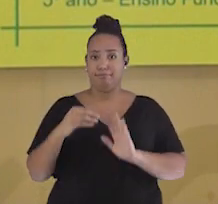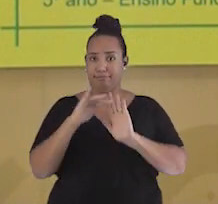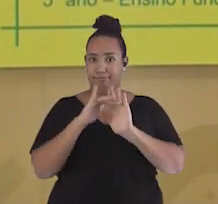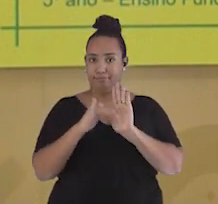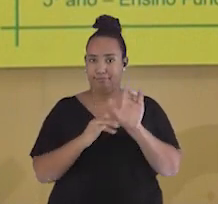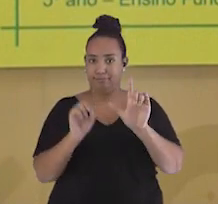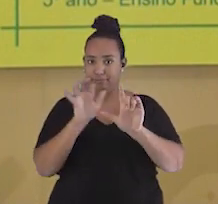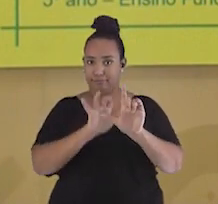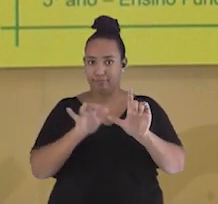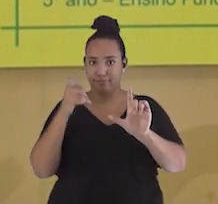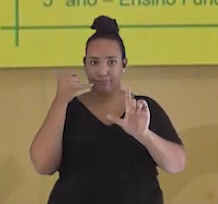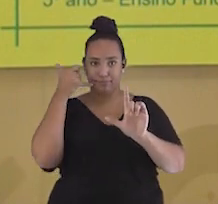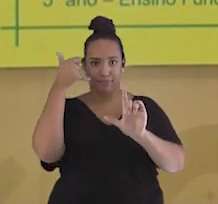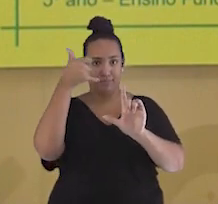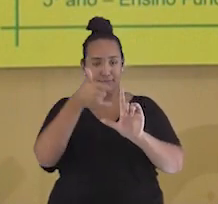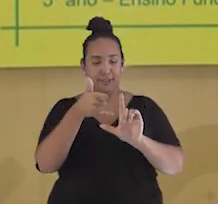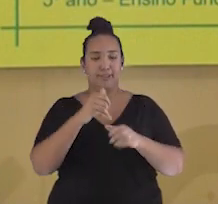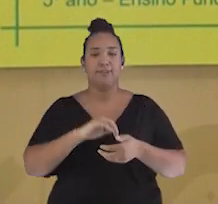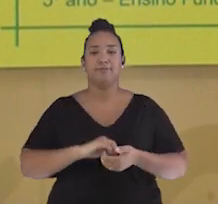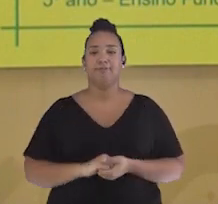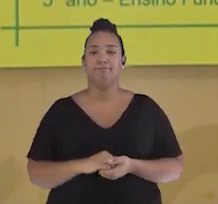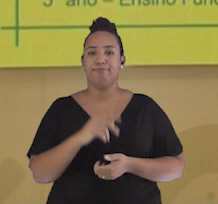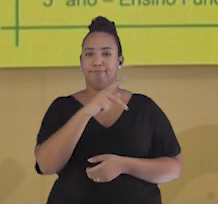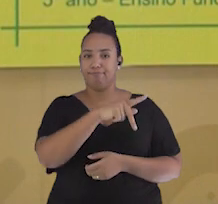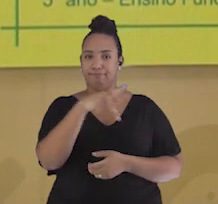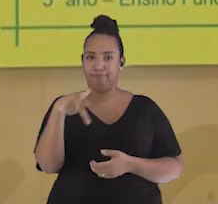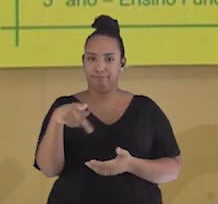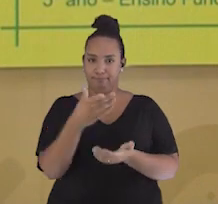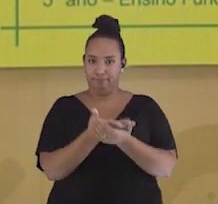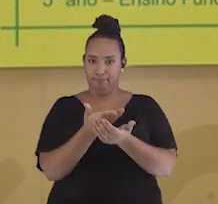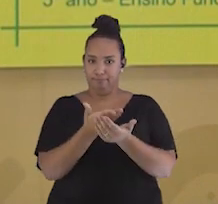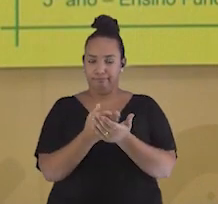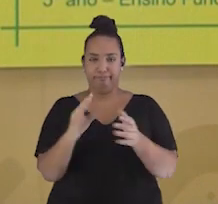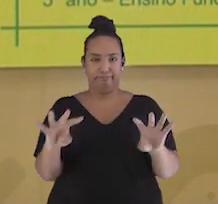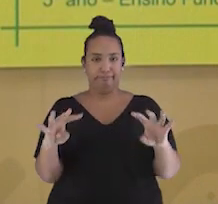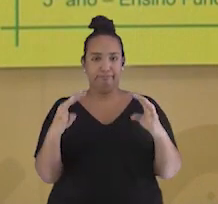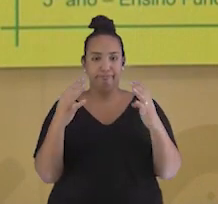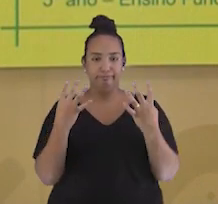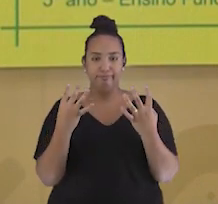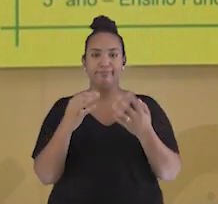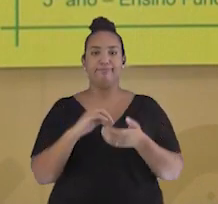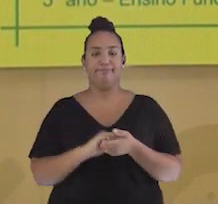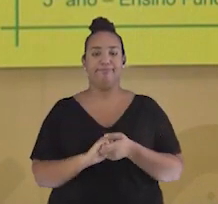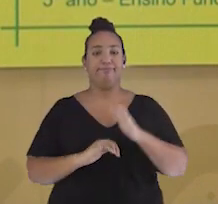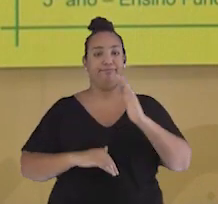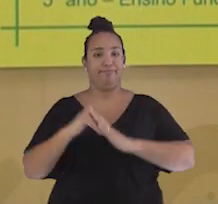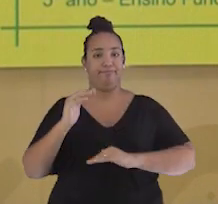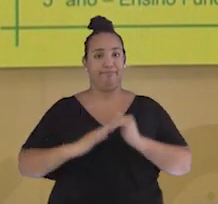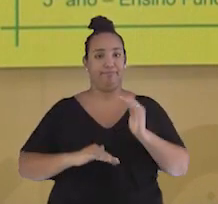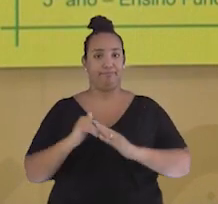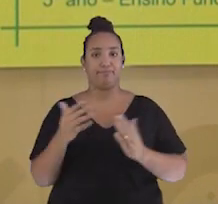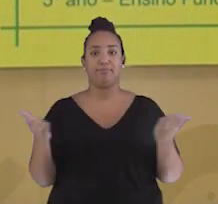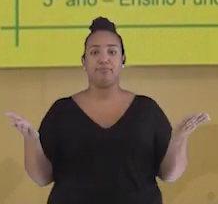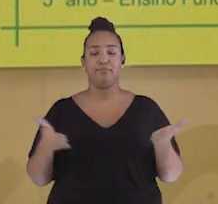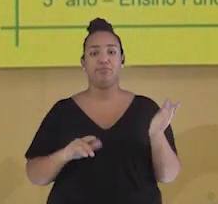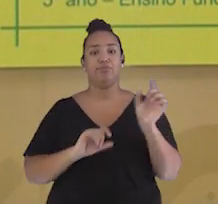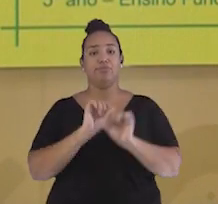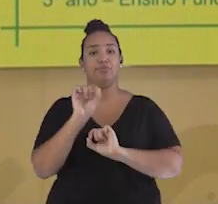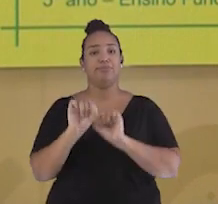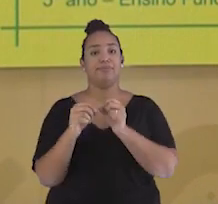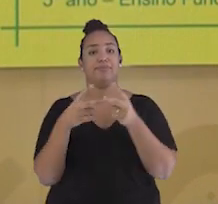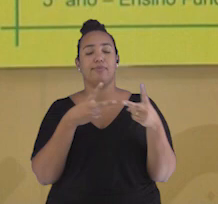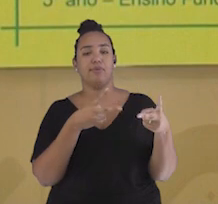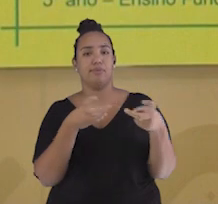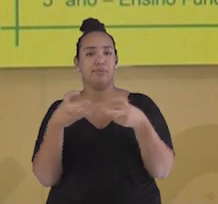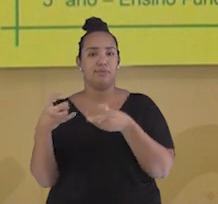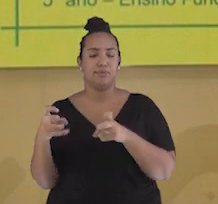agora existem, ou até mesmo naquelas que deixaram de existir. Vamos para a nossa aula e não se esqueçam de apontar a câmera